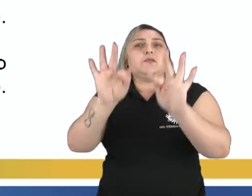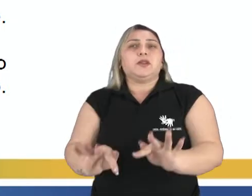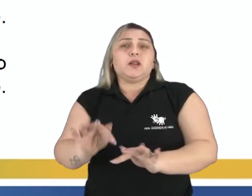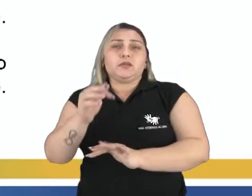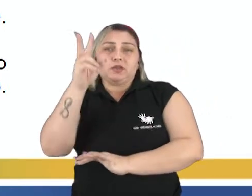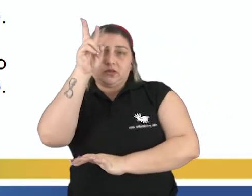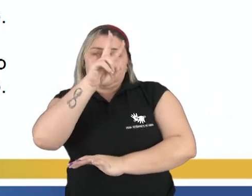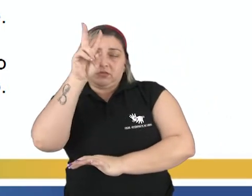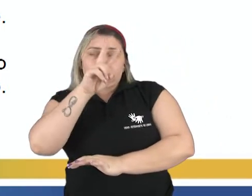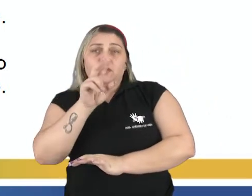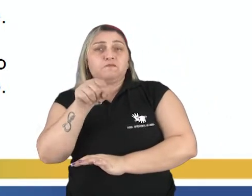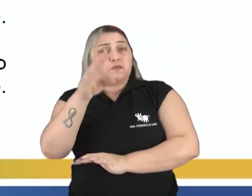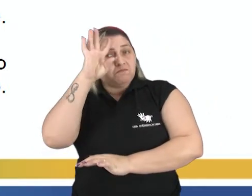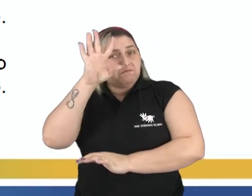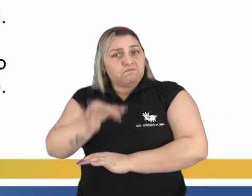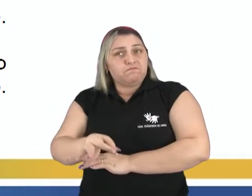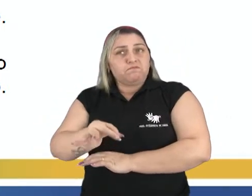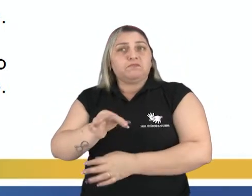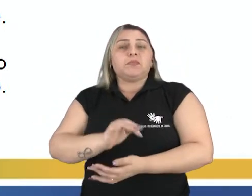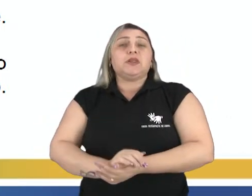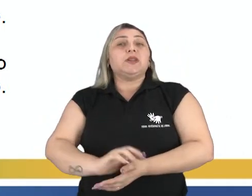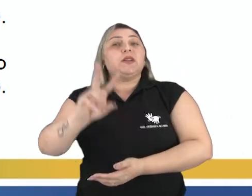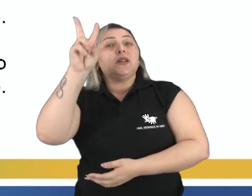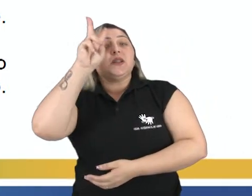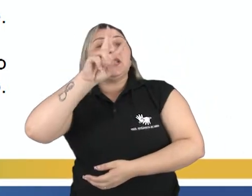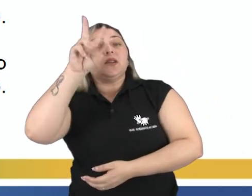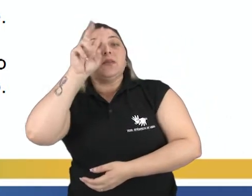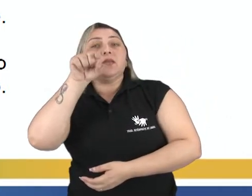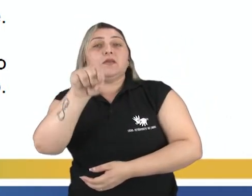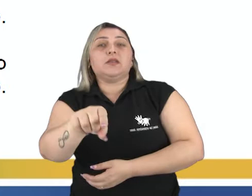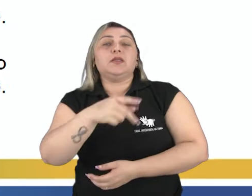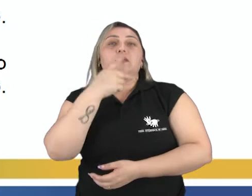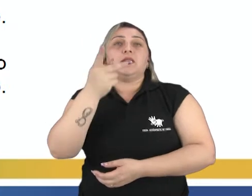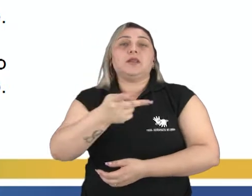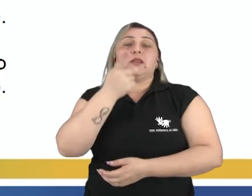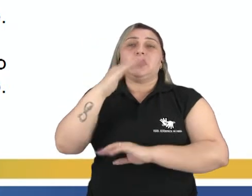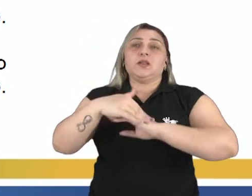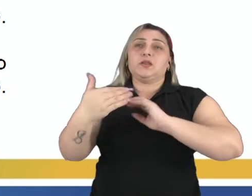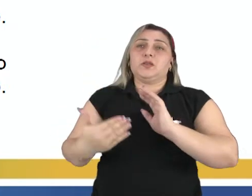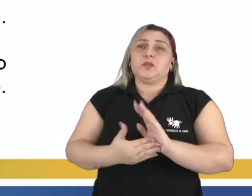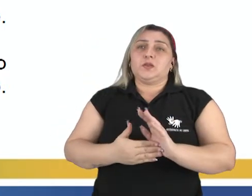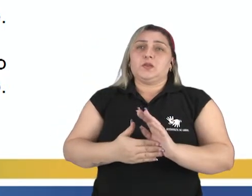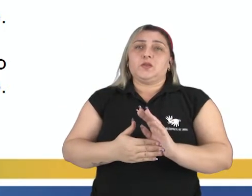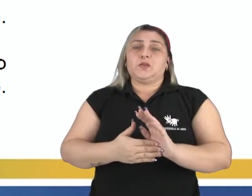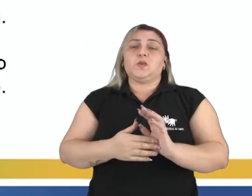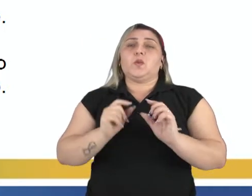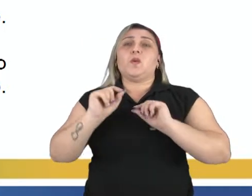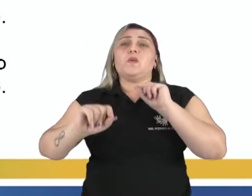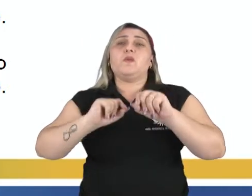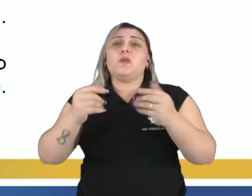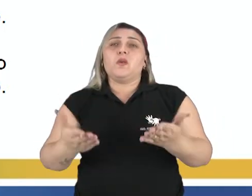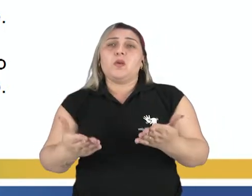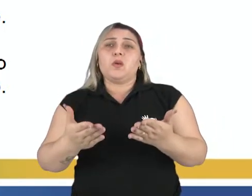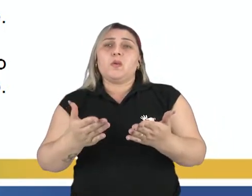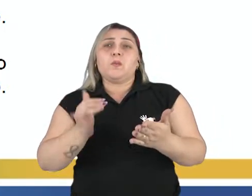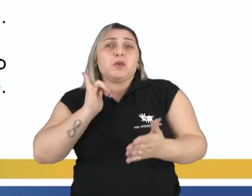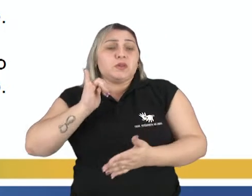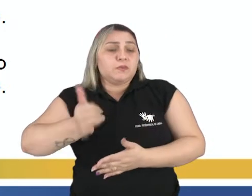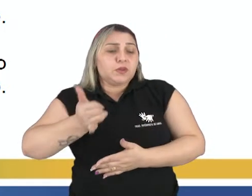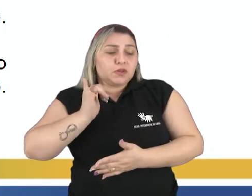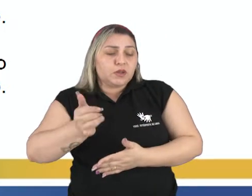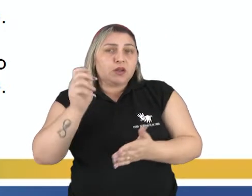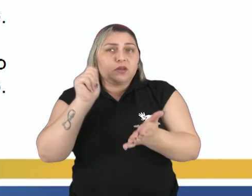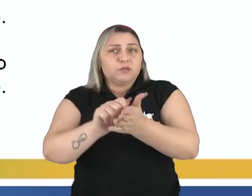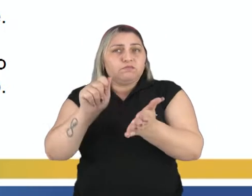final da sua história e você decide né Lembrando que você fala tudo isso implicitamente contando uma